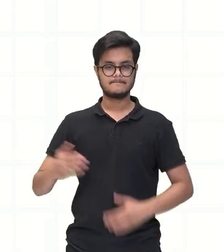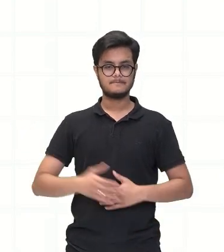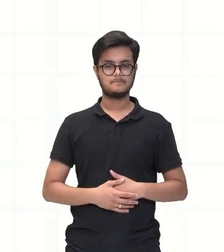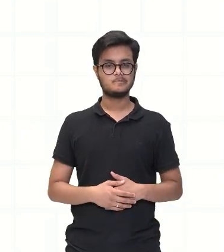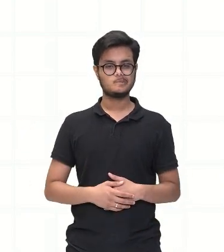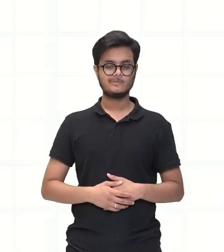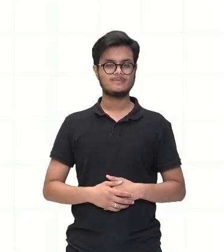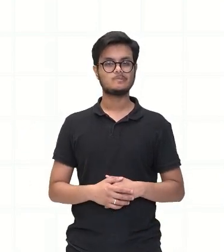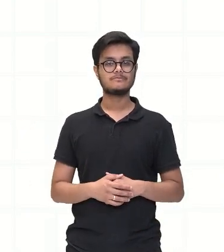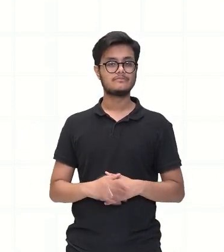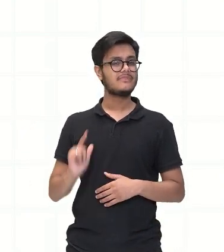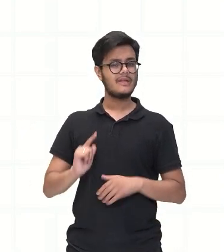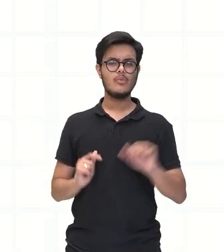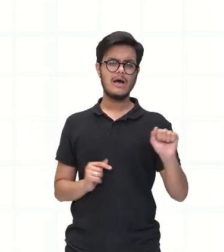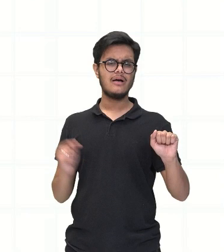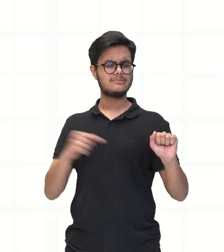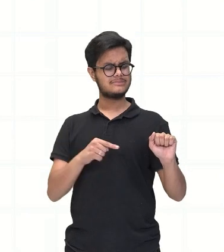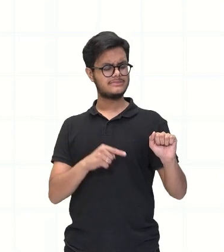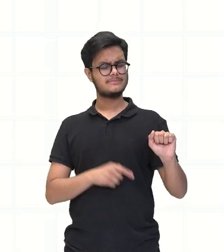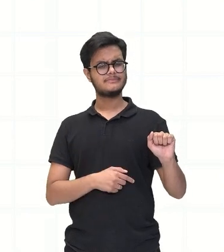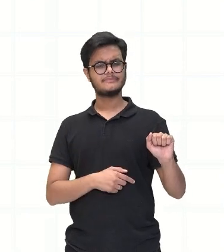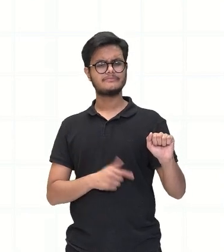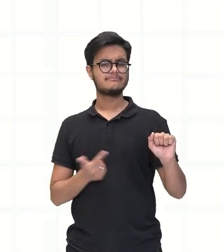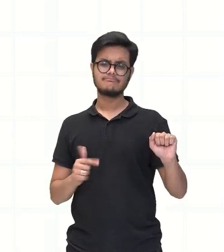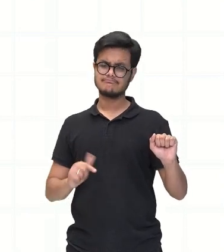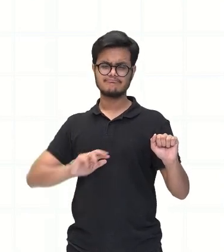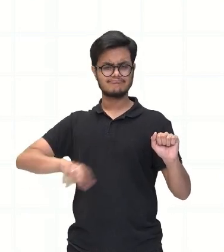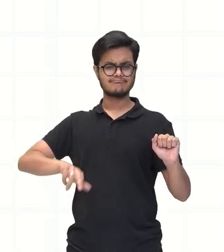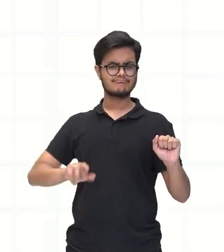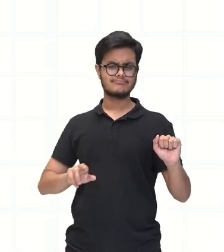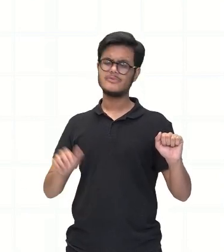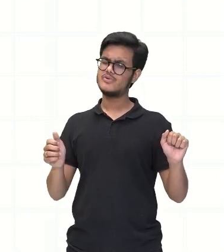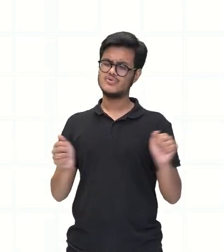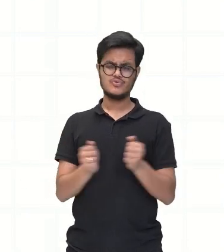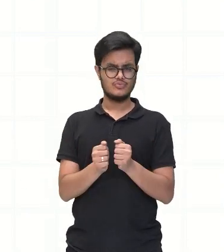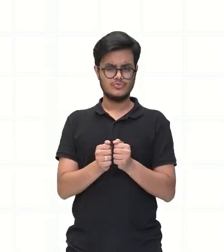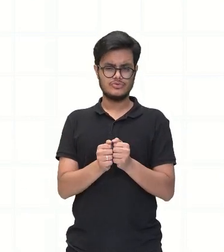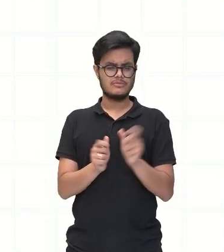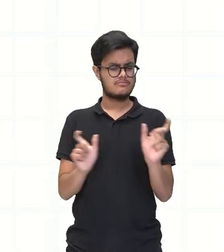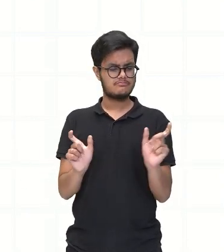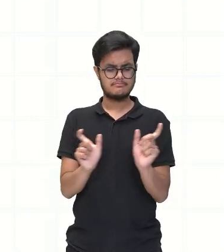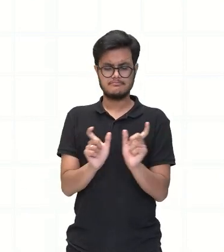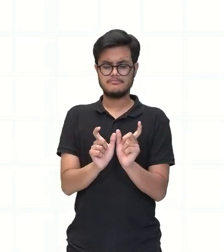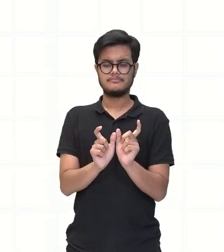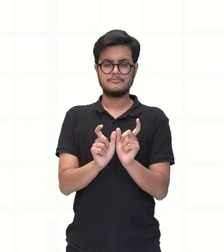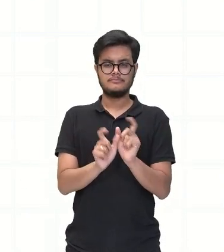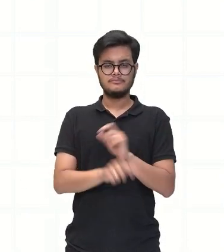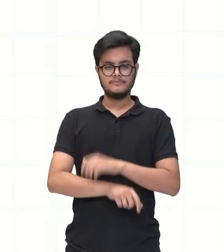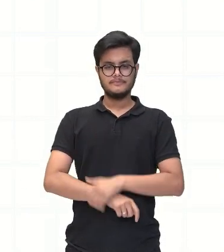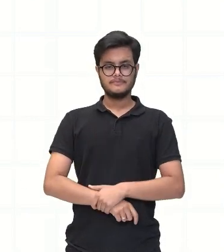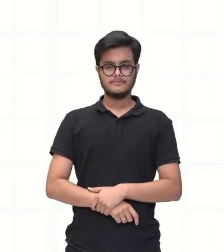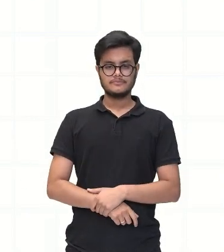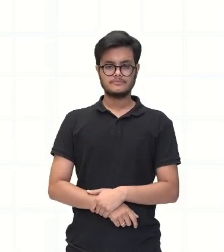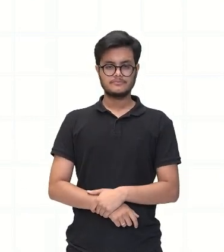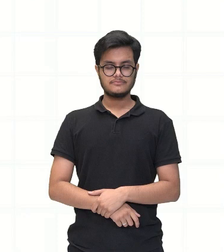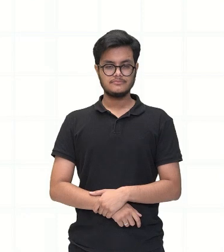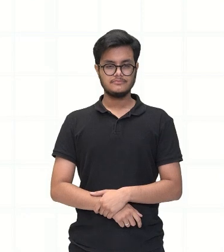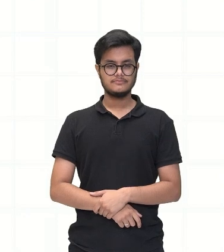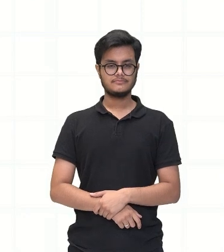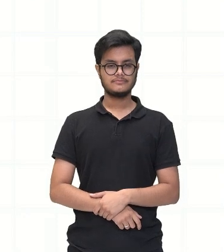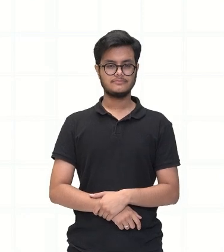Anti-alérgico. Temos um A aqui, né? Então não é igual, eles vão ficar juntos. Ó. Anti-alérgico.